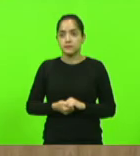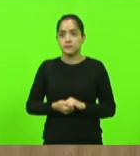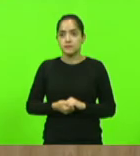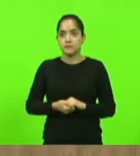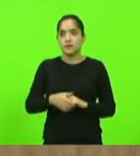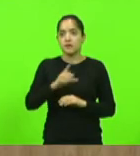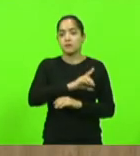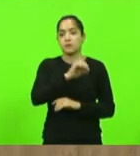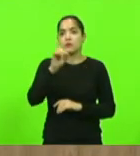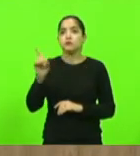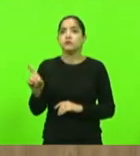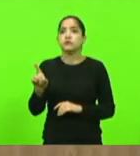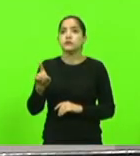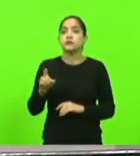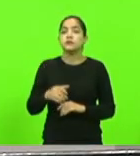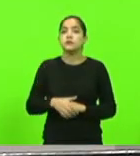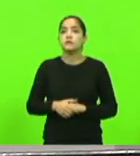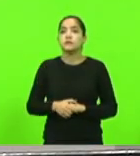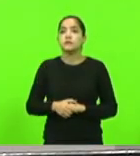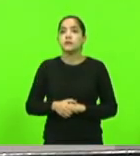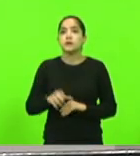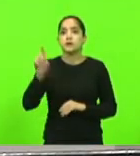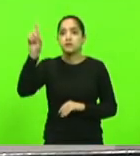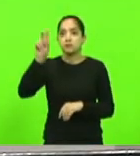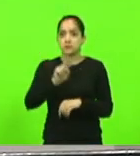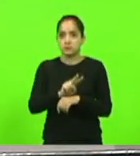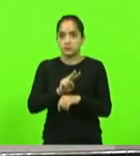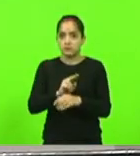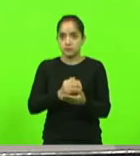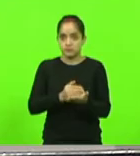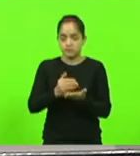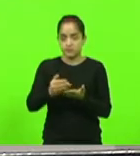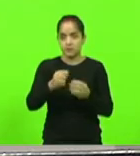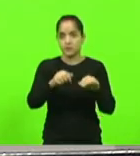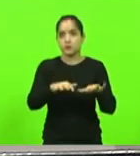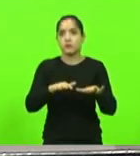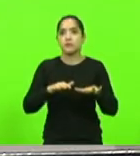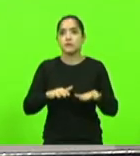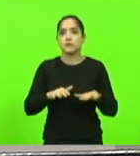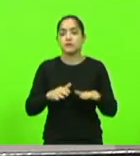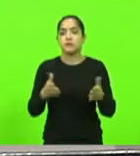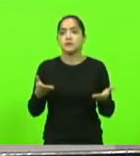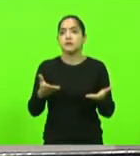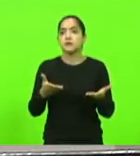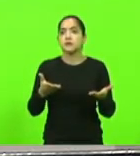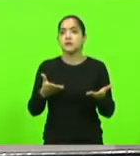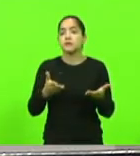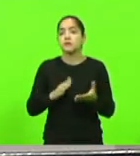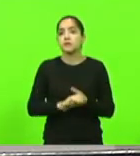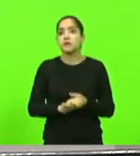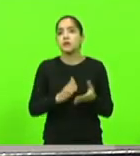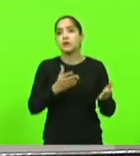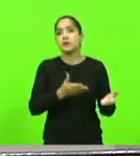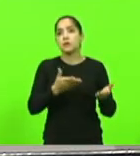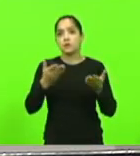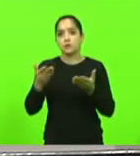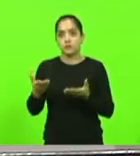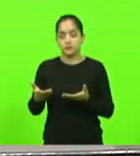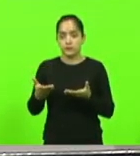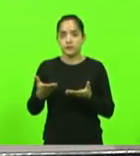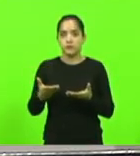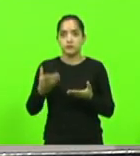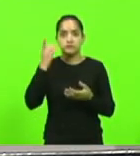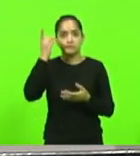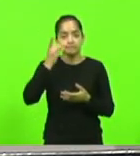Bom dia a todos. Sob a proteção de Deus, declaro aberta a presente sessão. Convido o